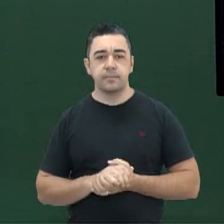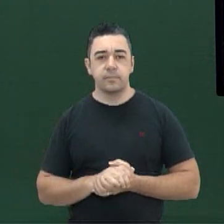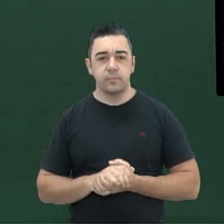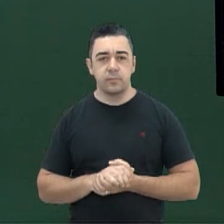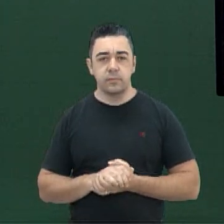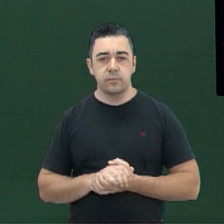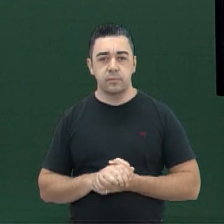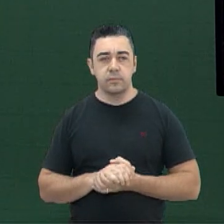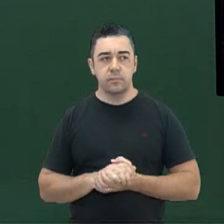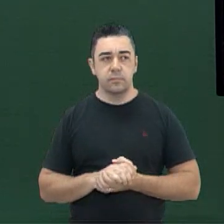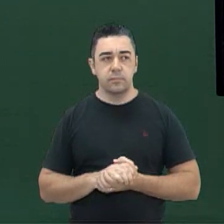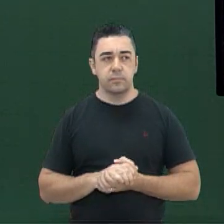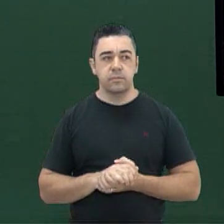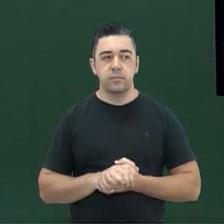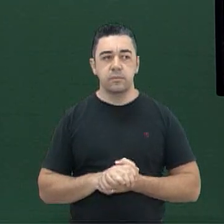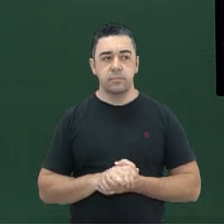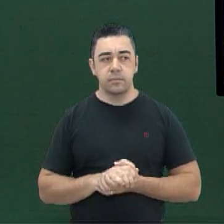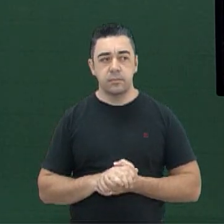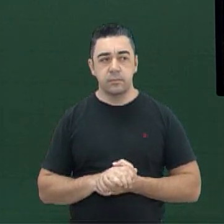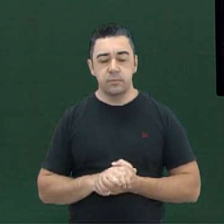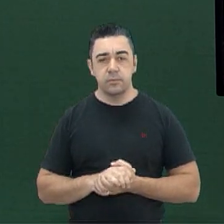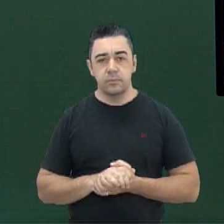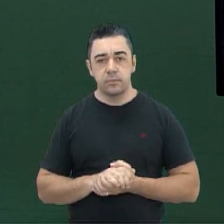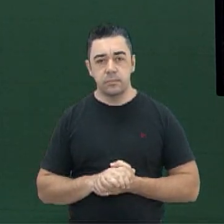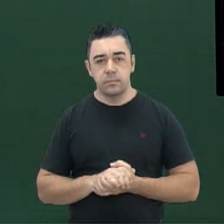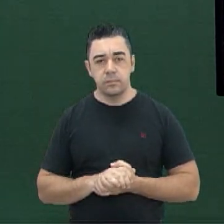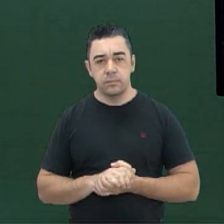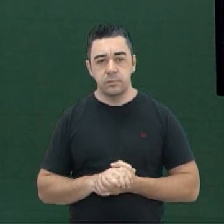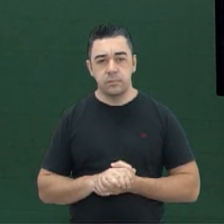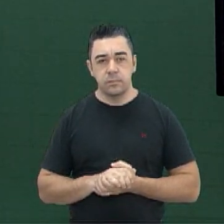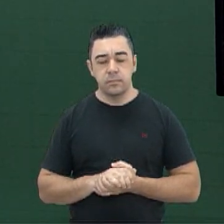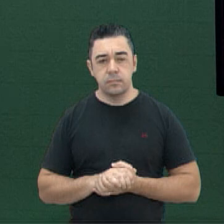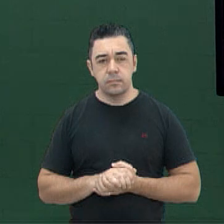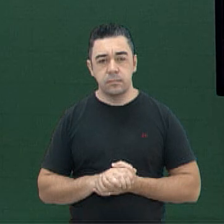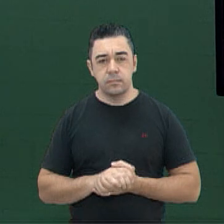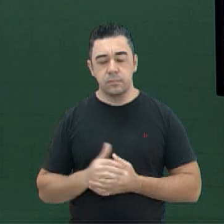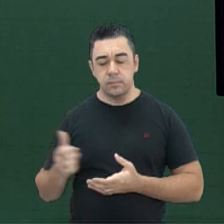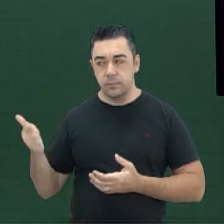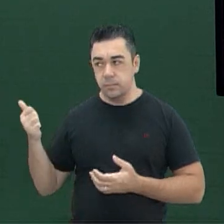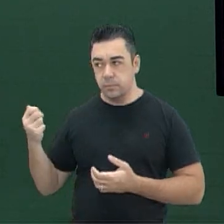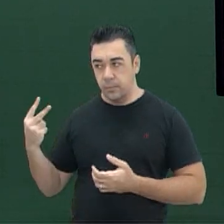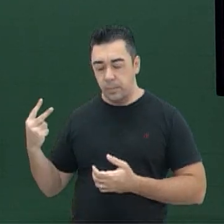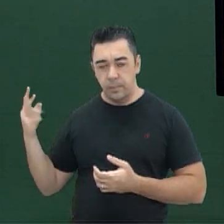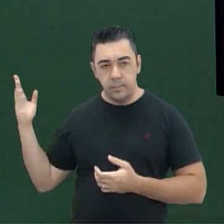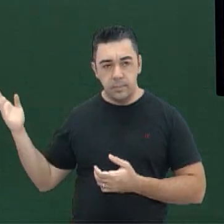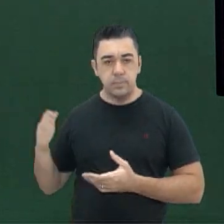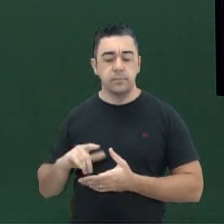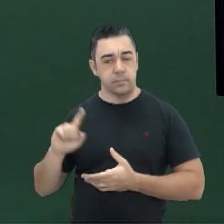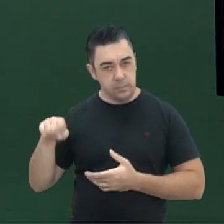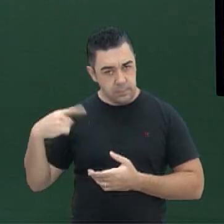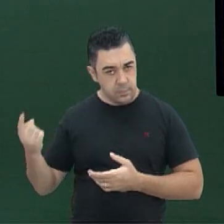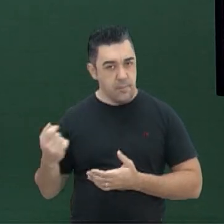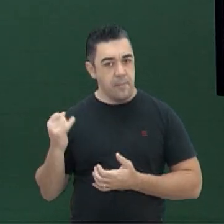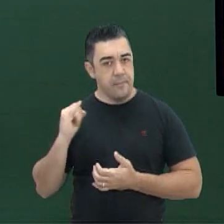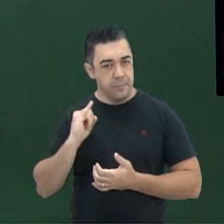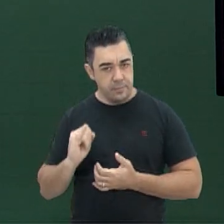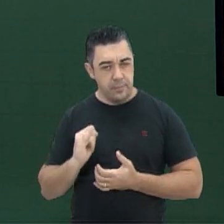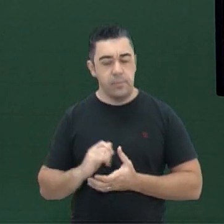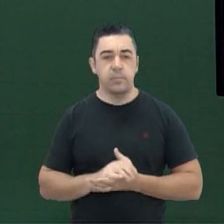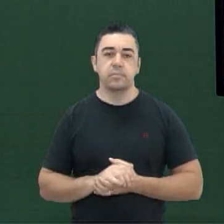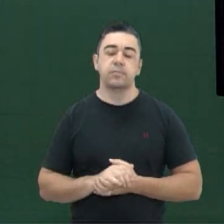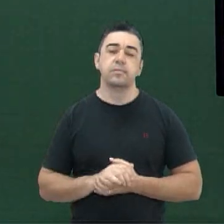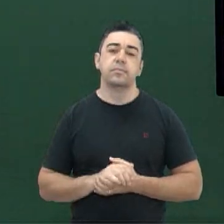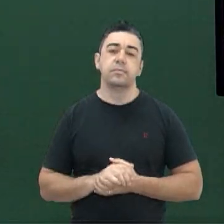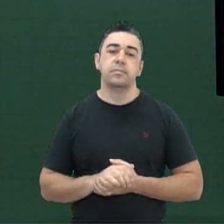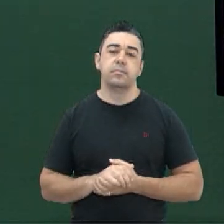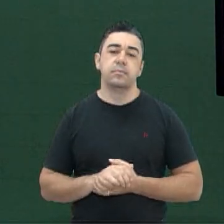3. 15 menos 3 vai ficar 12. O próximo número ímpar depois do